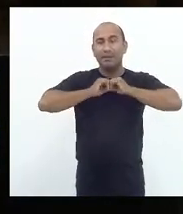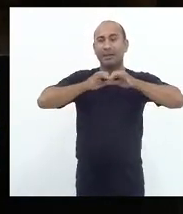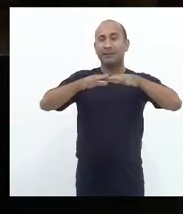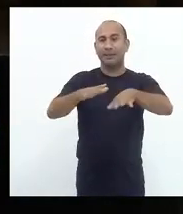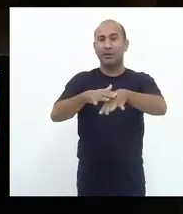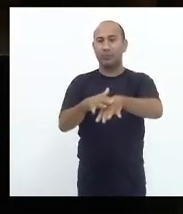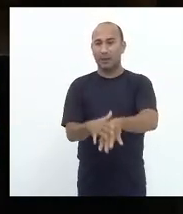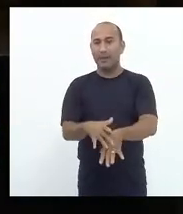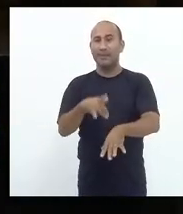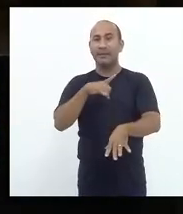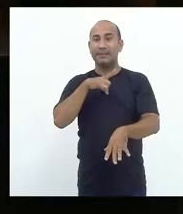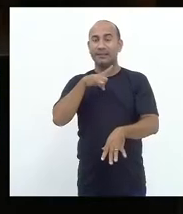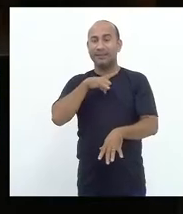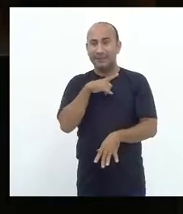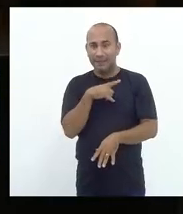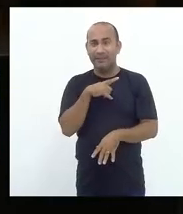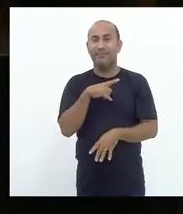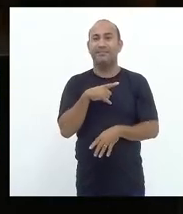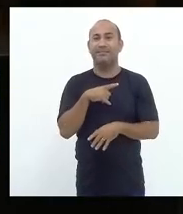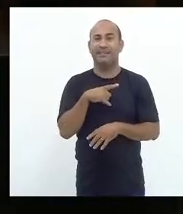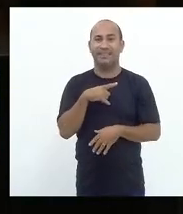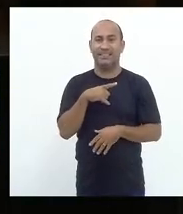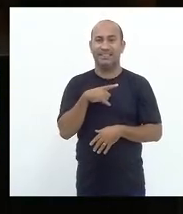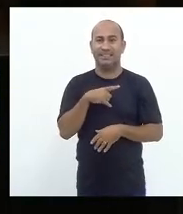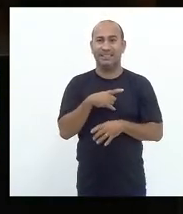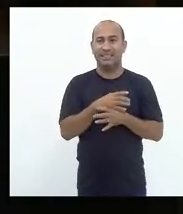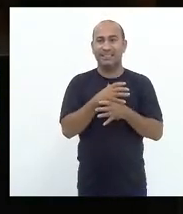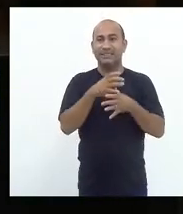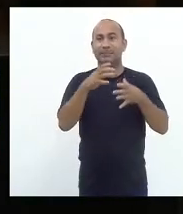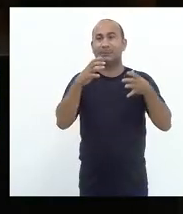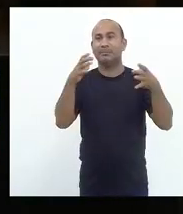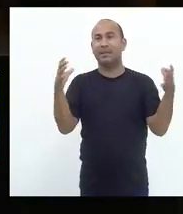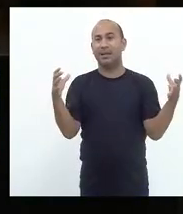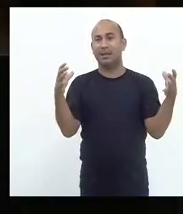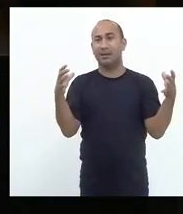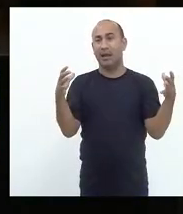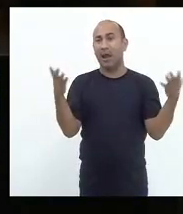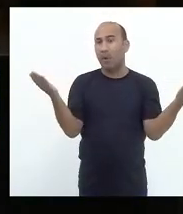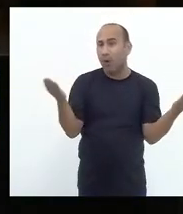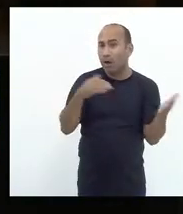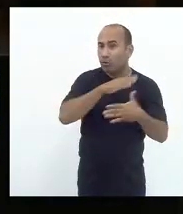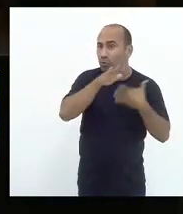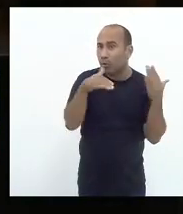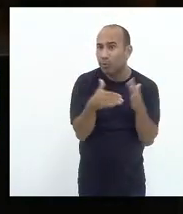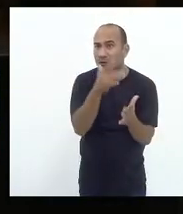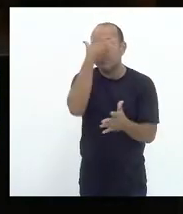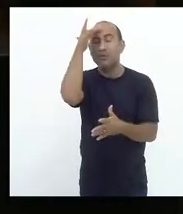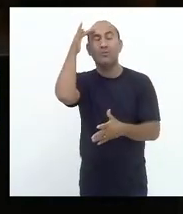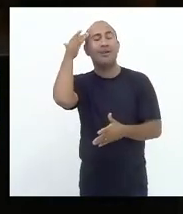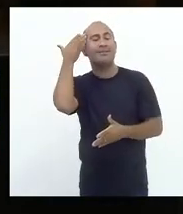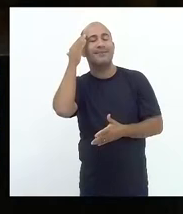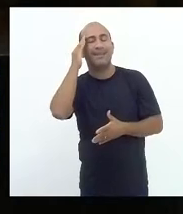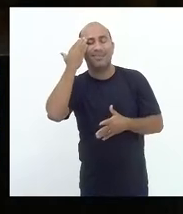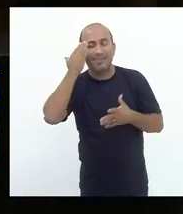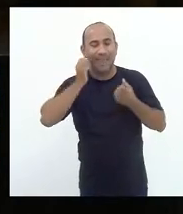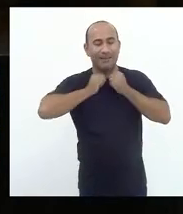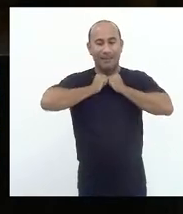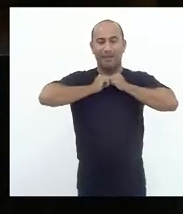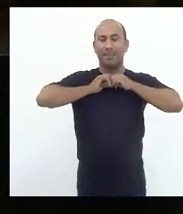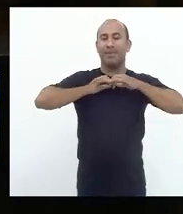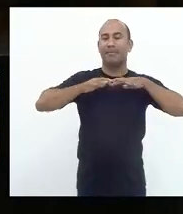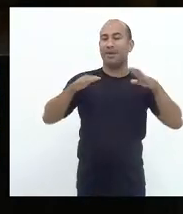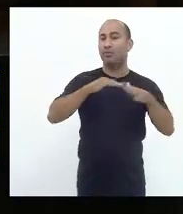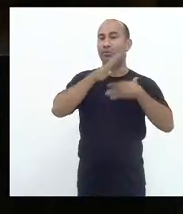um recorde desse tipo de pessoa. Todo mundo agora entende de pandemia. Todo mundo entende